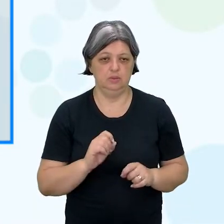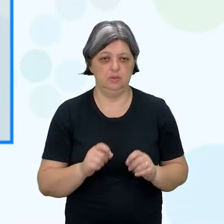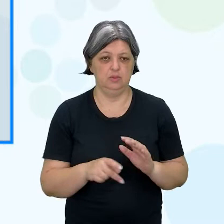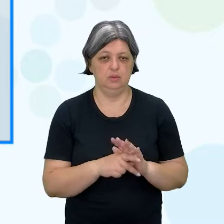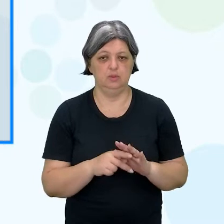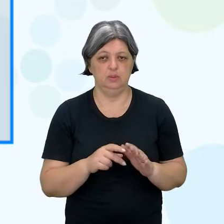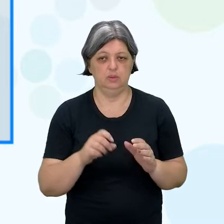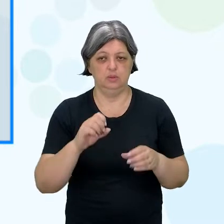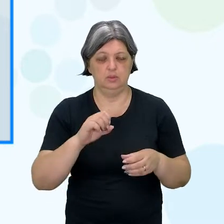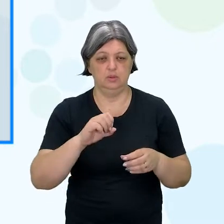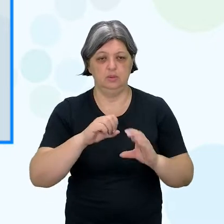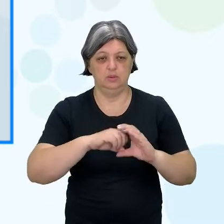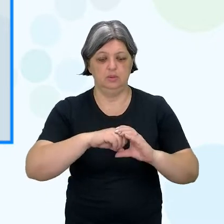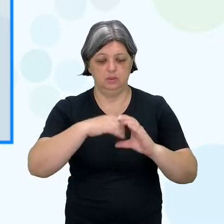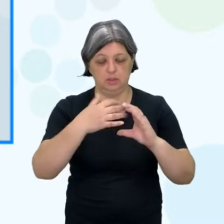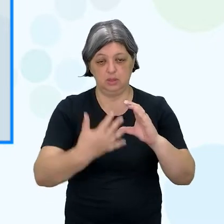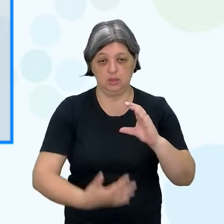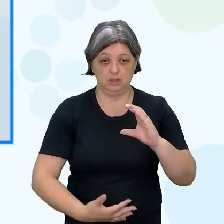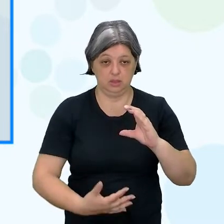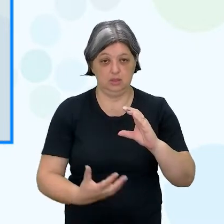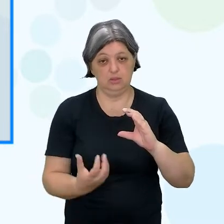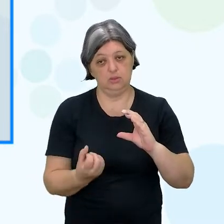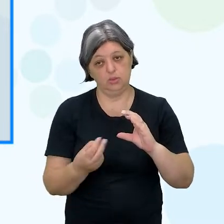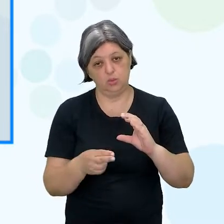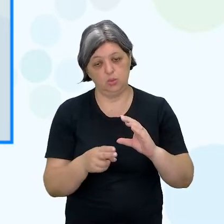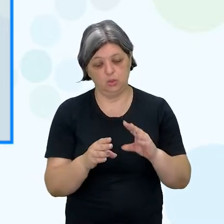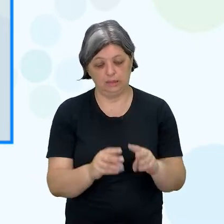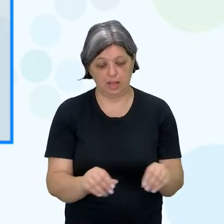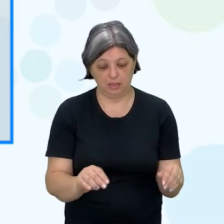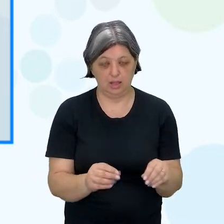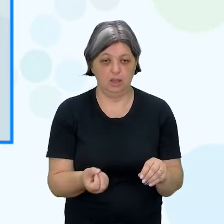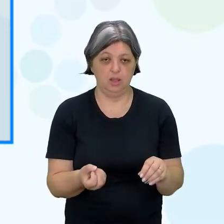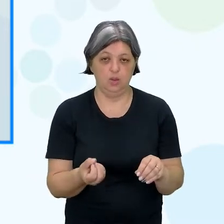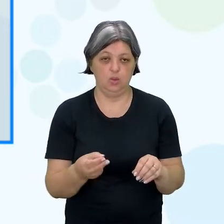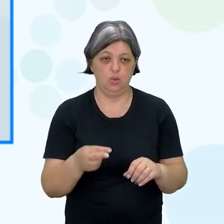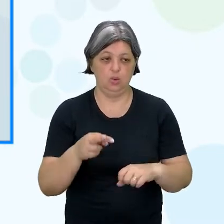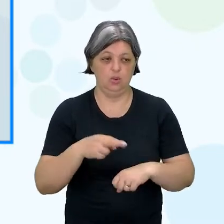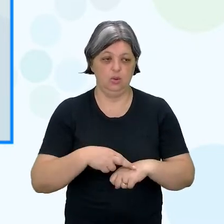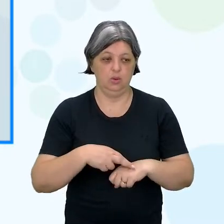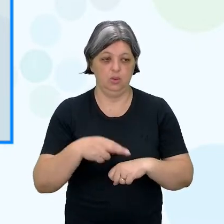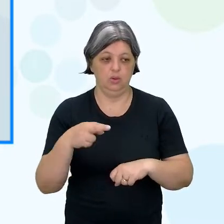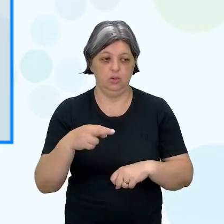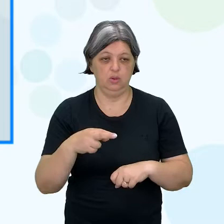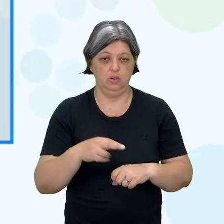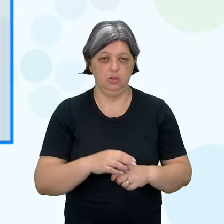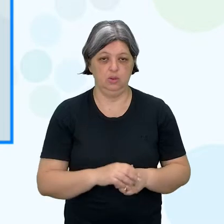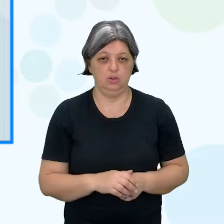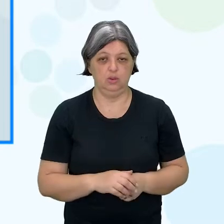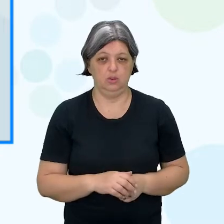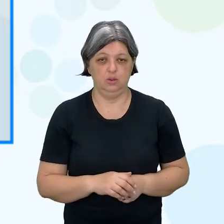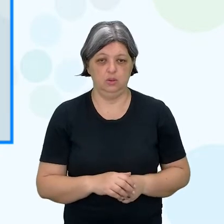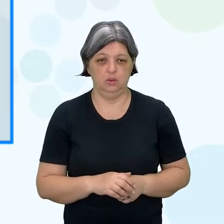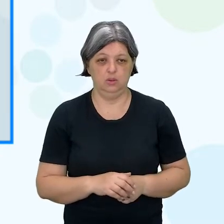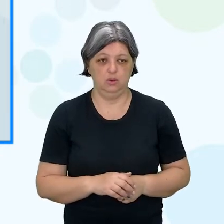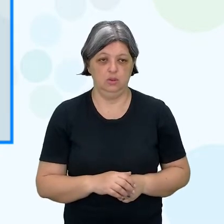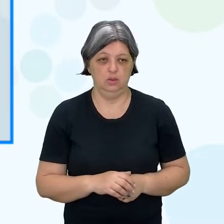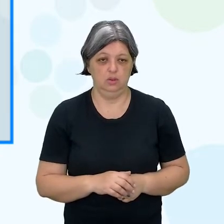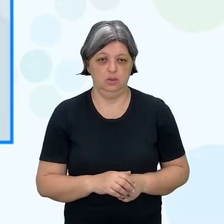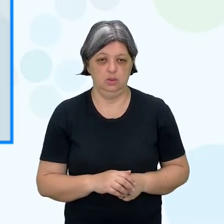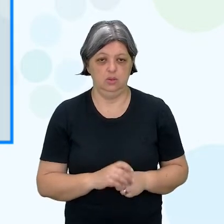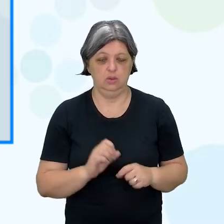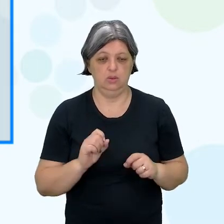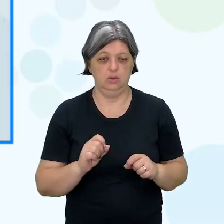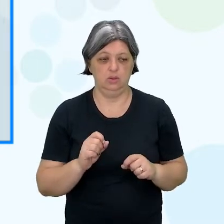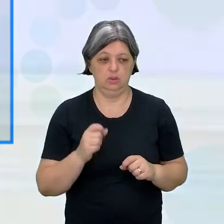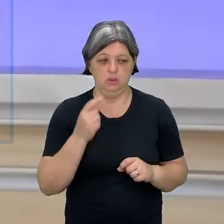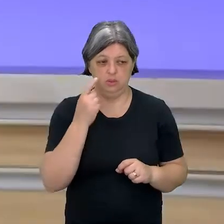das características ou do solo ou das rochas que fazem então com que outras